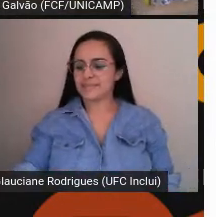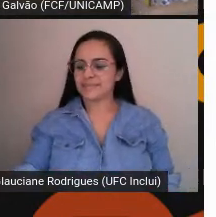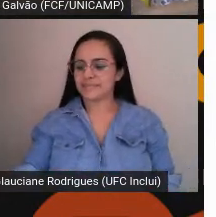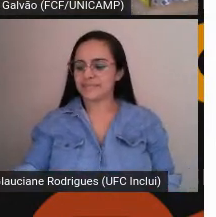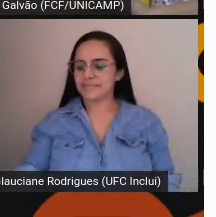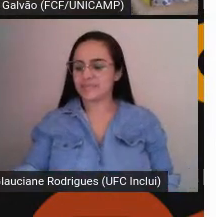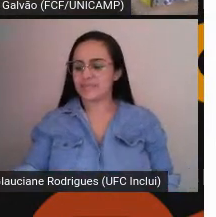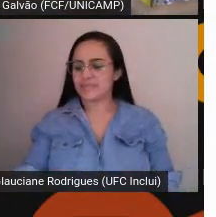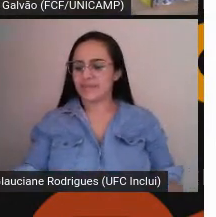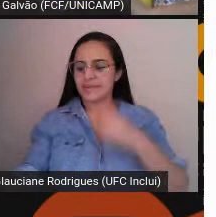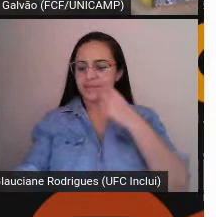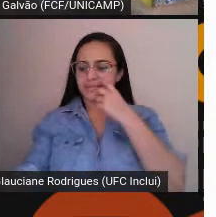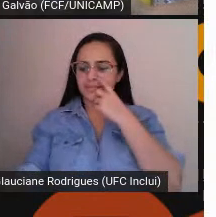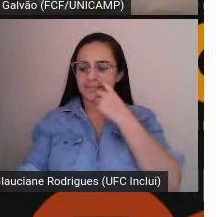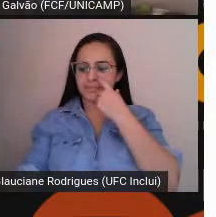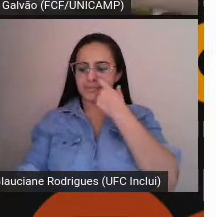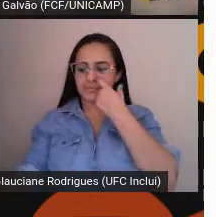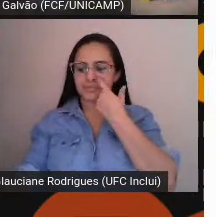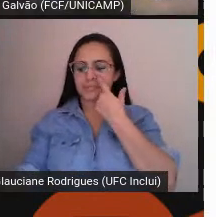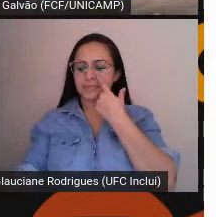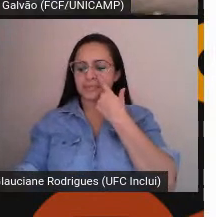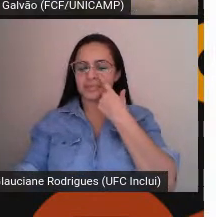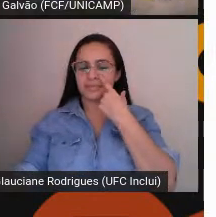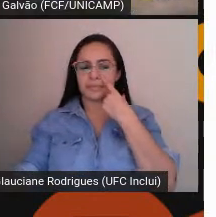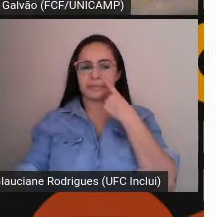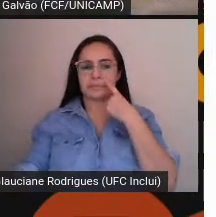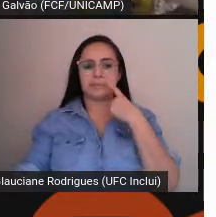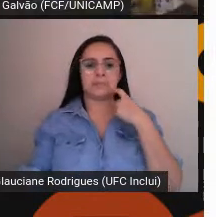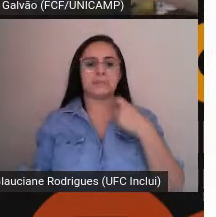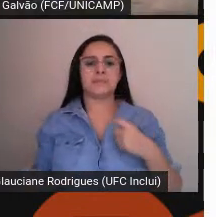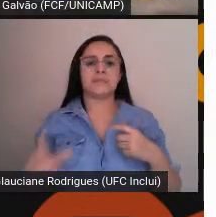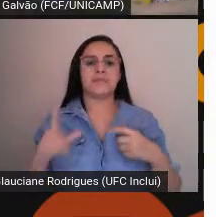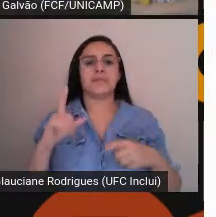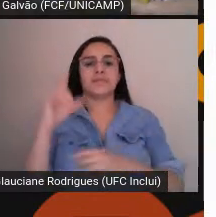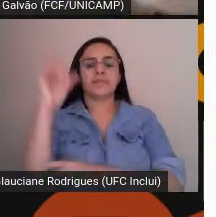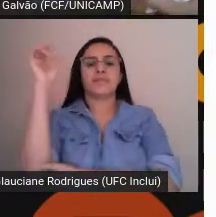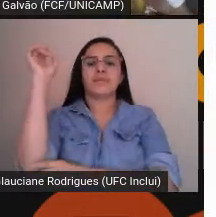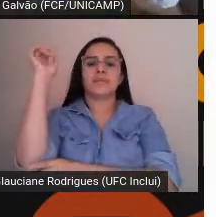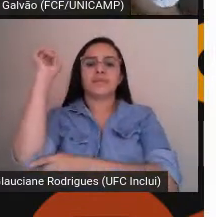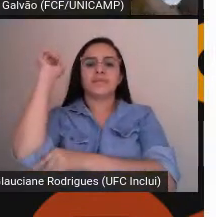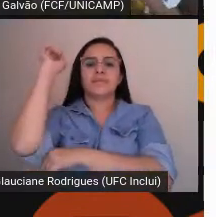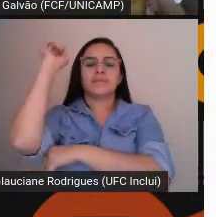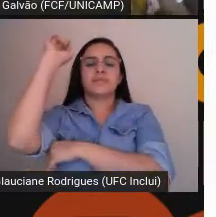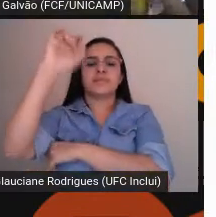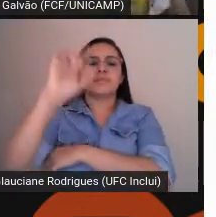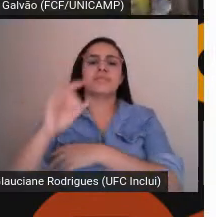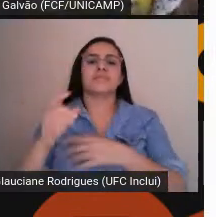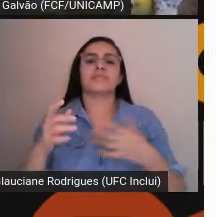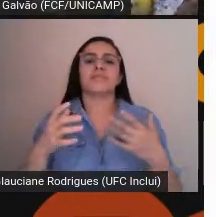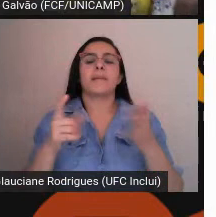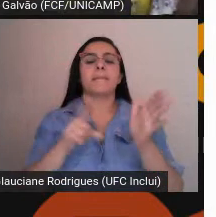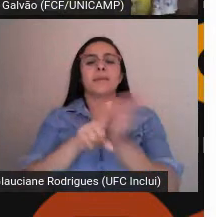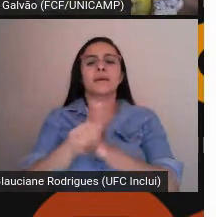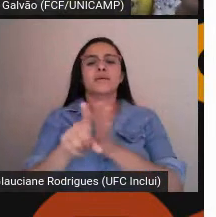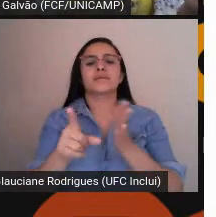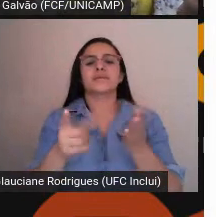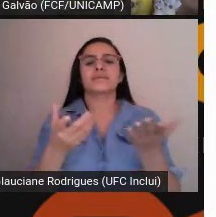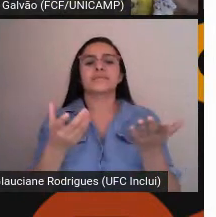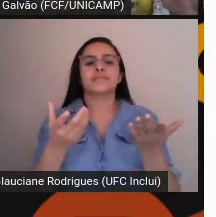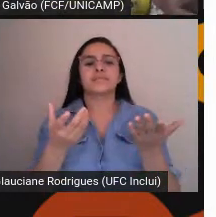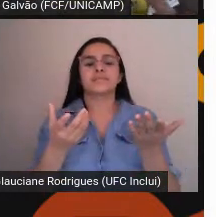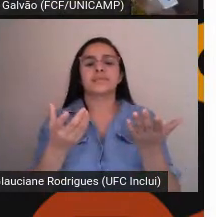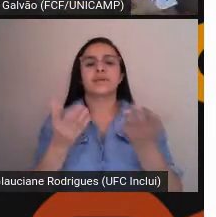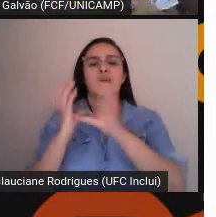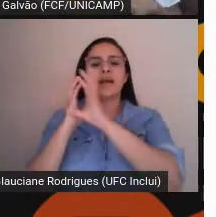né? Estruturais, financeiros, humanos, de capacitação, de tempo. E quando que não é legal elaborar uma